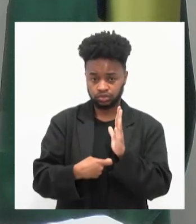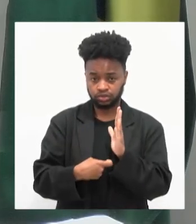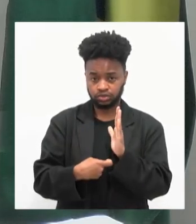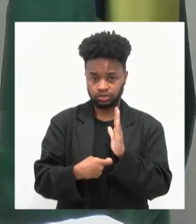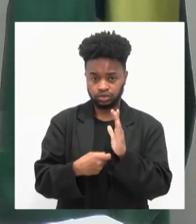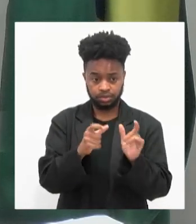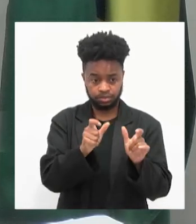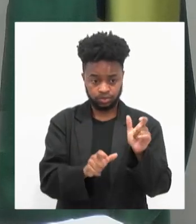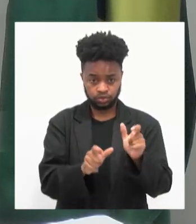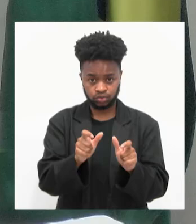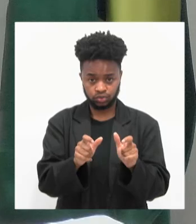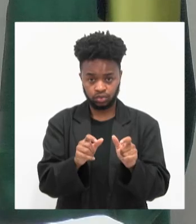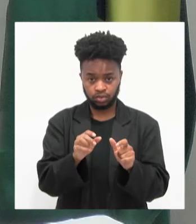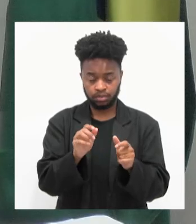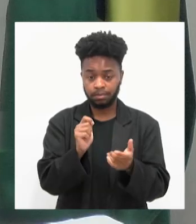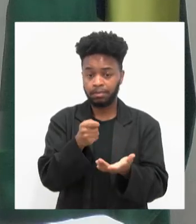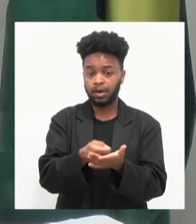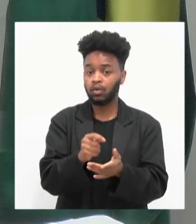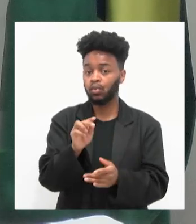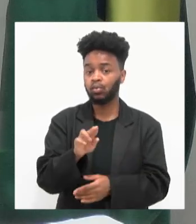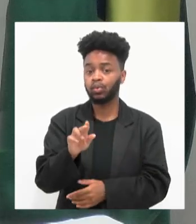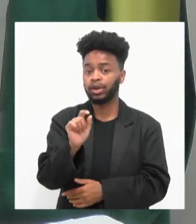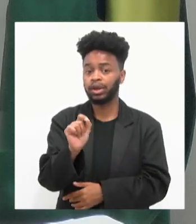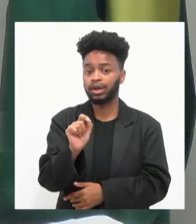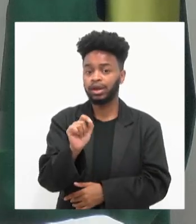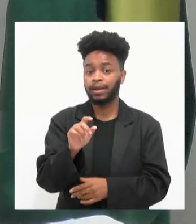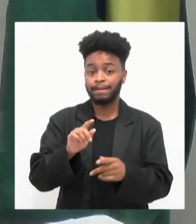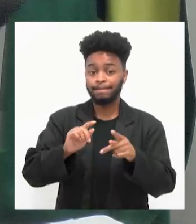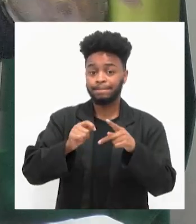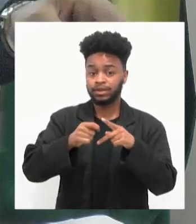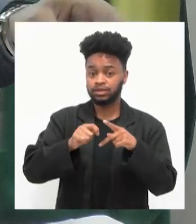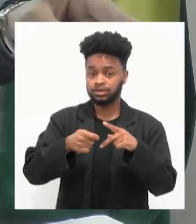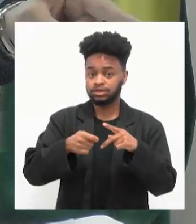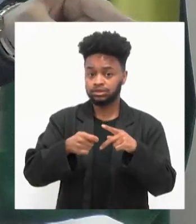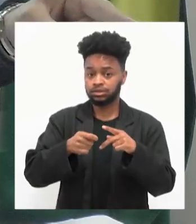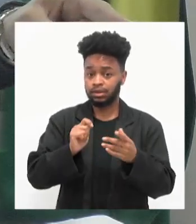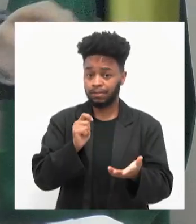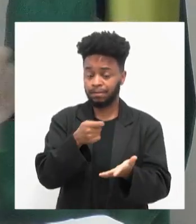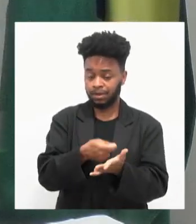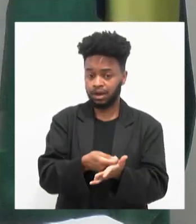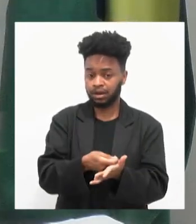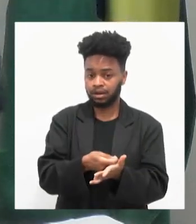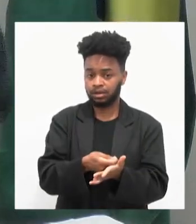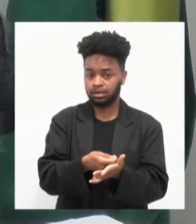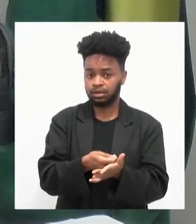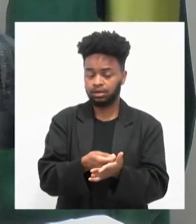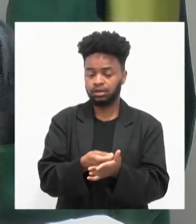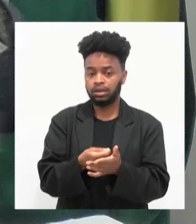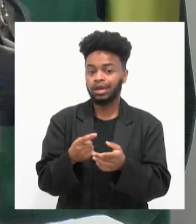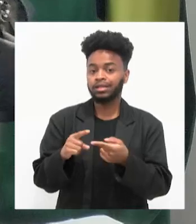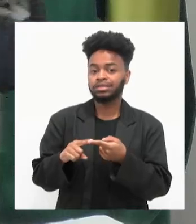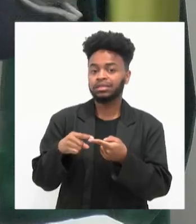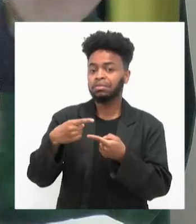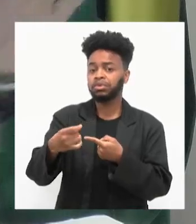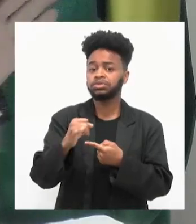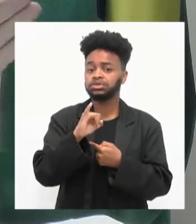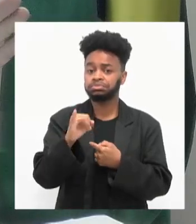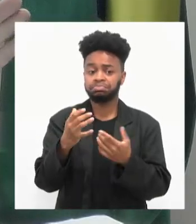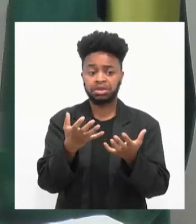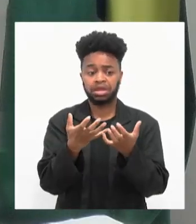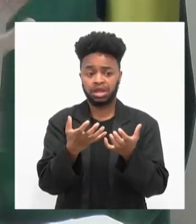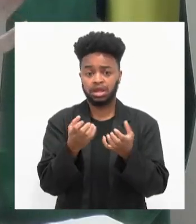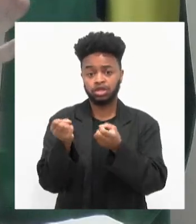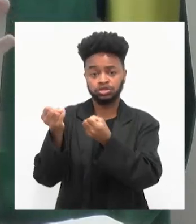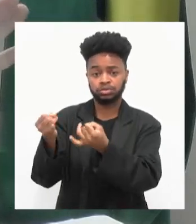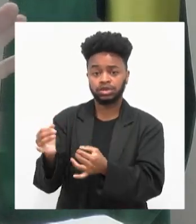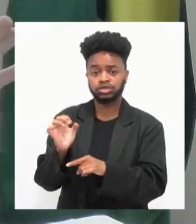deputado Val, através do Pix. Faz o Pix, cai ali, Rio Parque, cai na conta do Rio Parque. Aí depois, se ela quiser, ela presta conta com o Estado. O